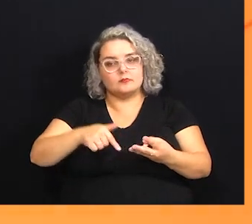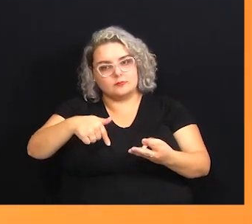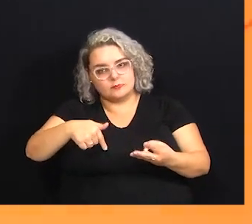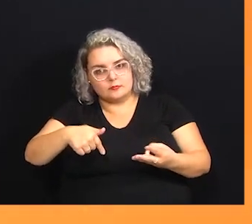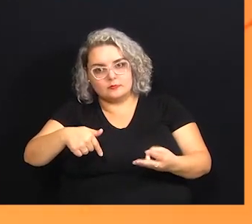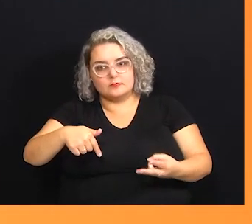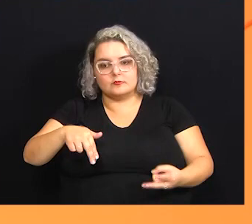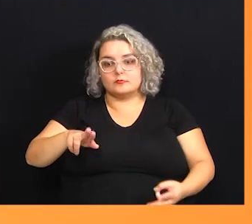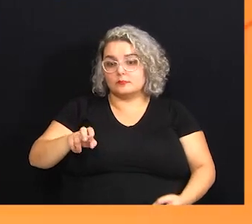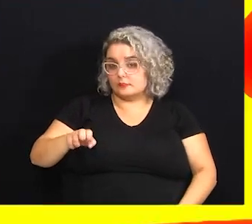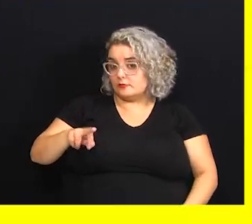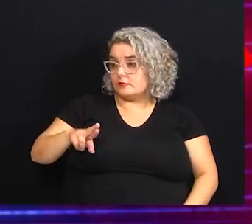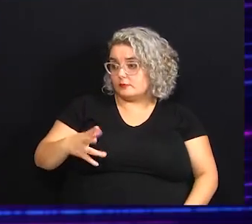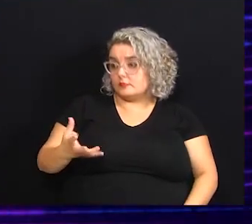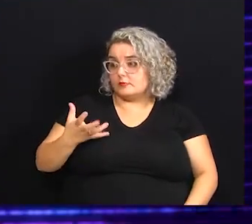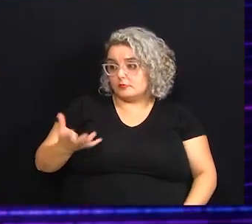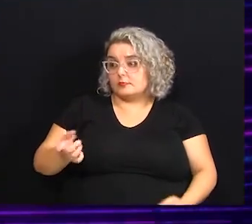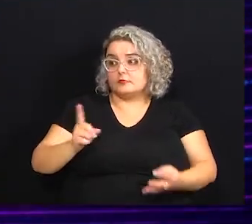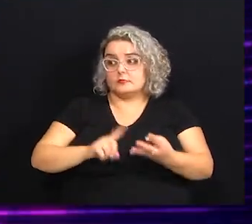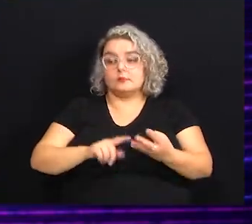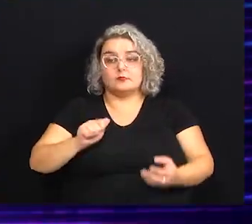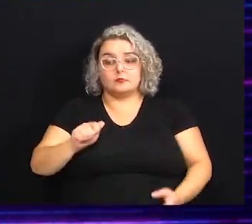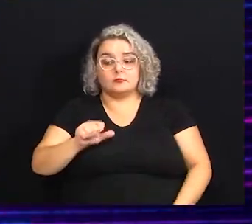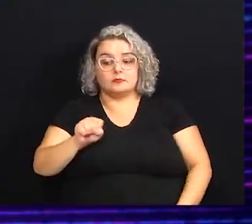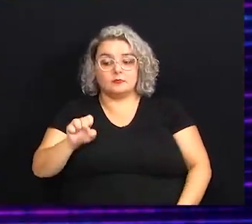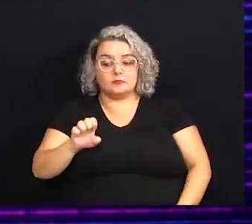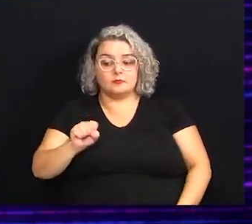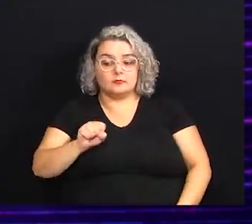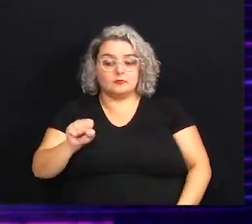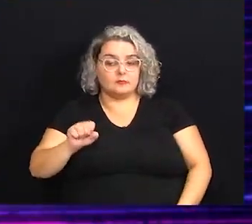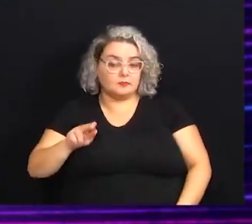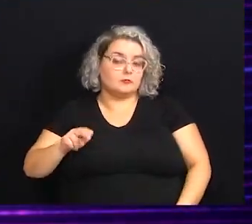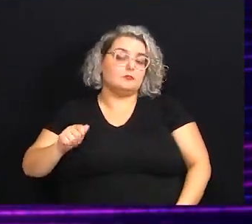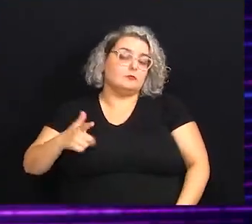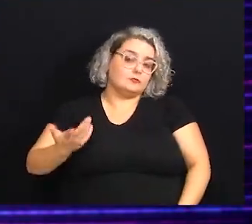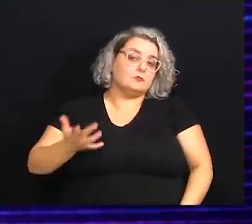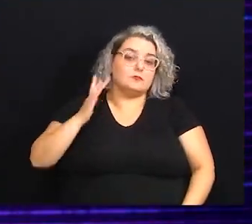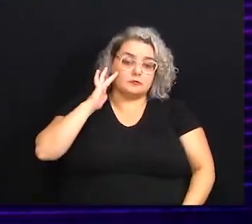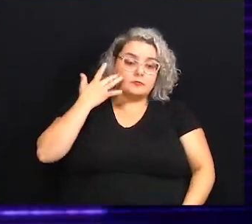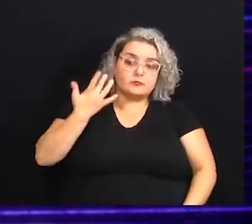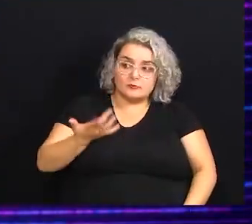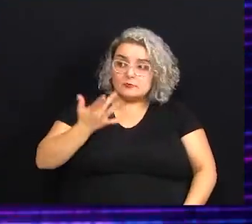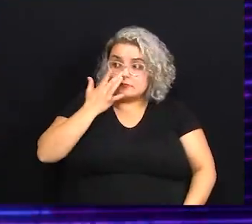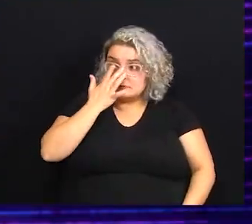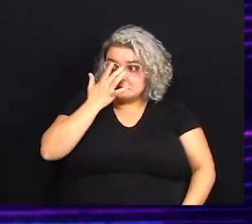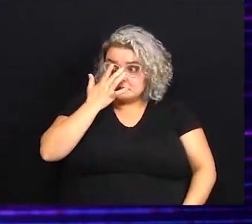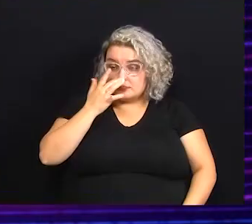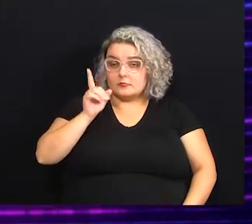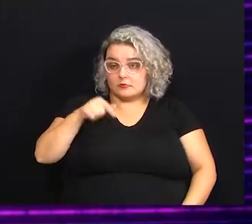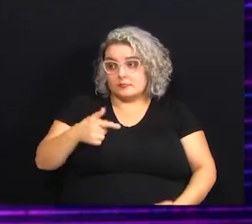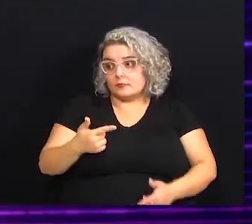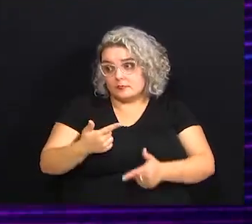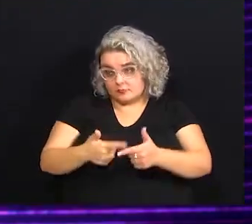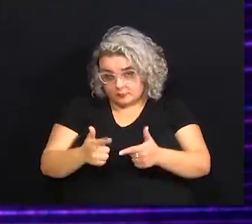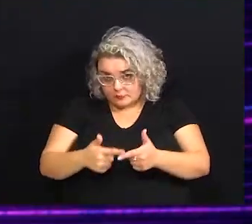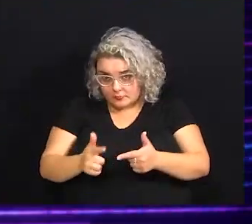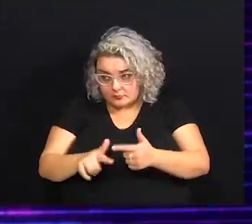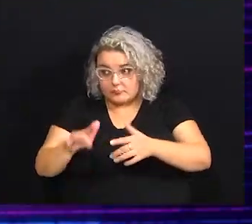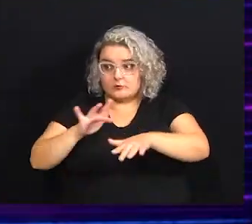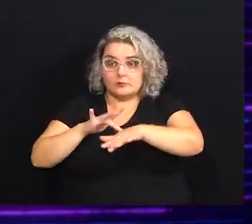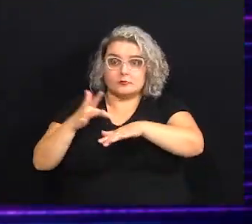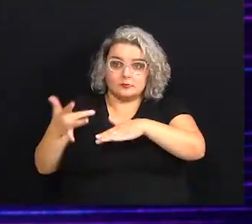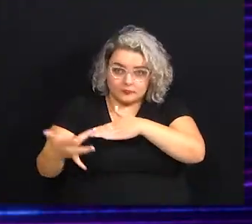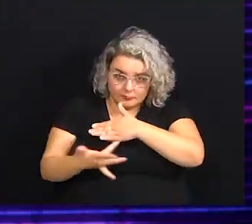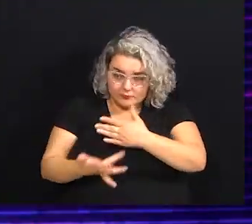Q para queer, o A para assexual. Mas o que eu acho que é uma coisa que tem um problema bem grande com a mídia,